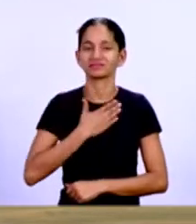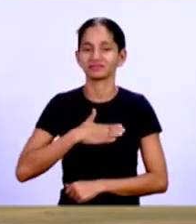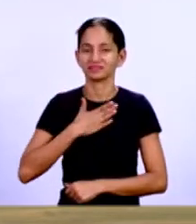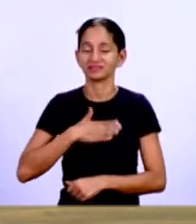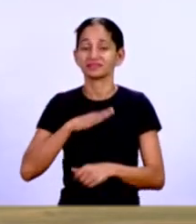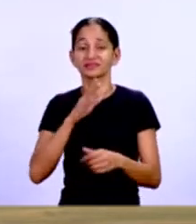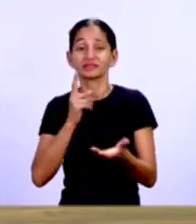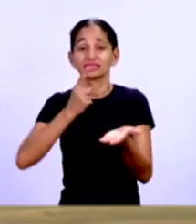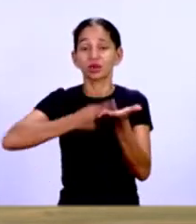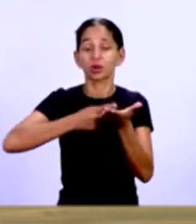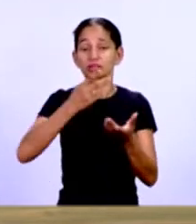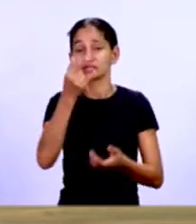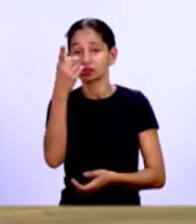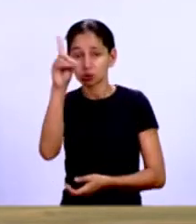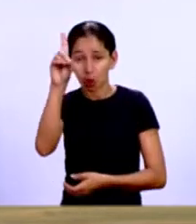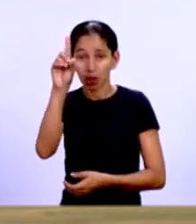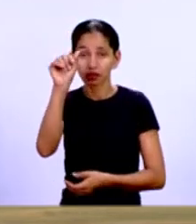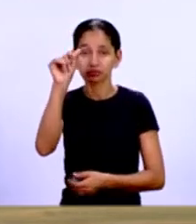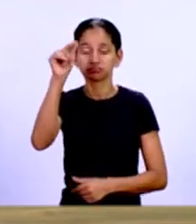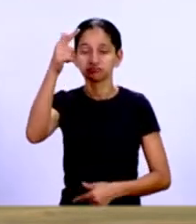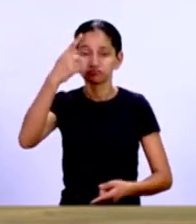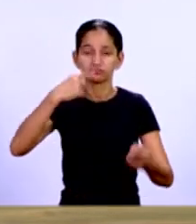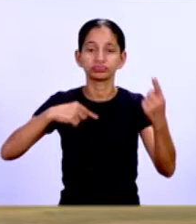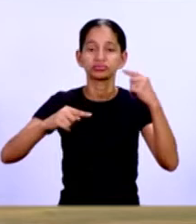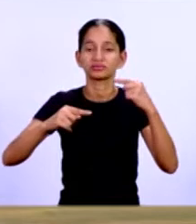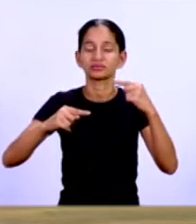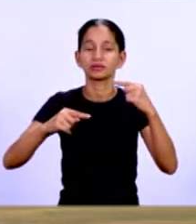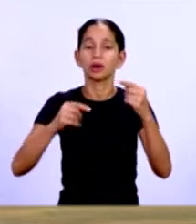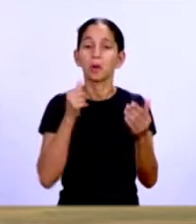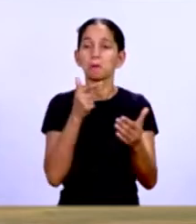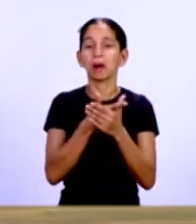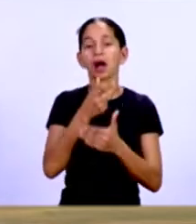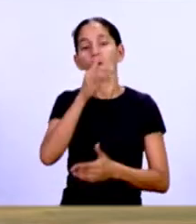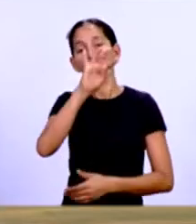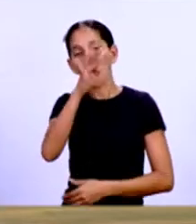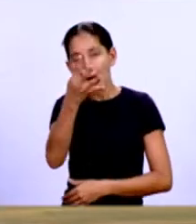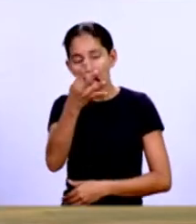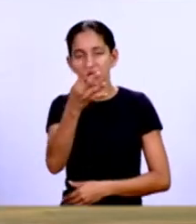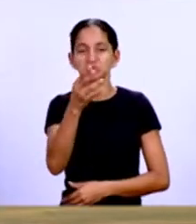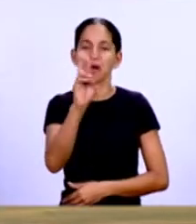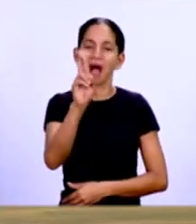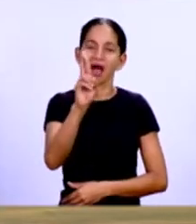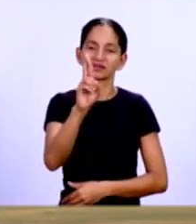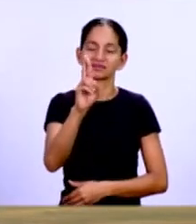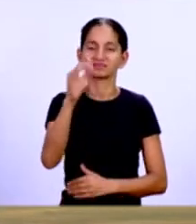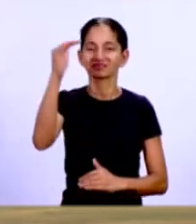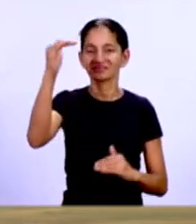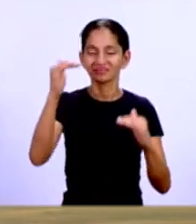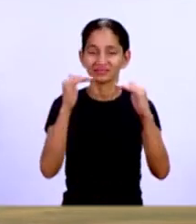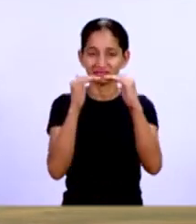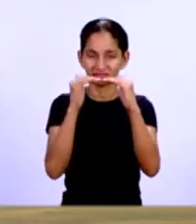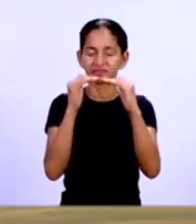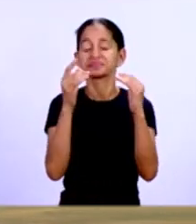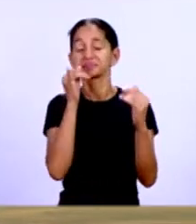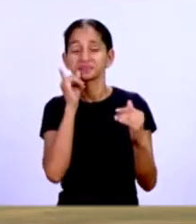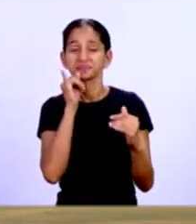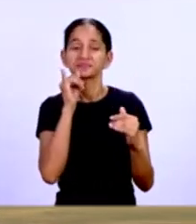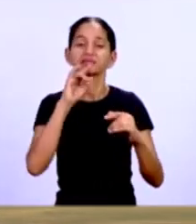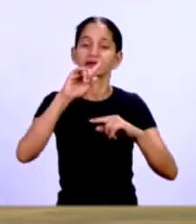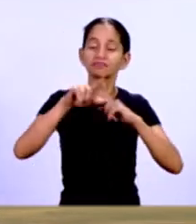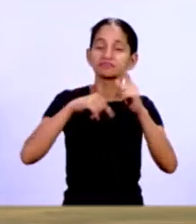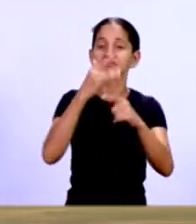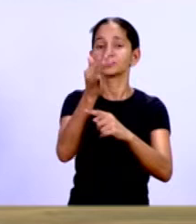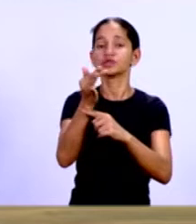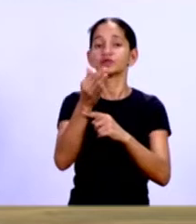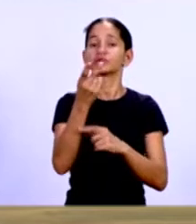seria um risco se o dólar agora cair, que você está pagando um dólar um pouco mais caro do que ele estaria no momento da compra, do pagamento dessa